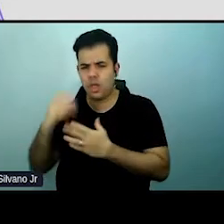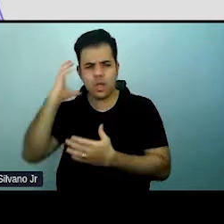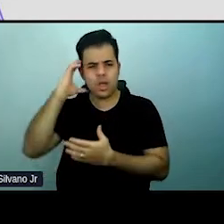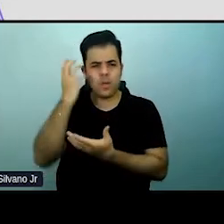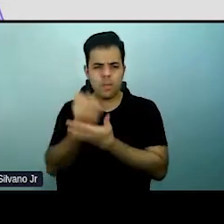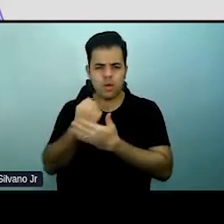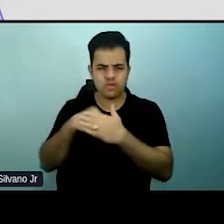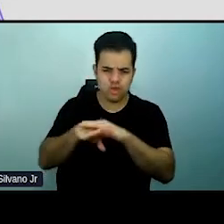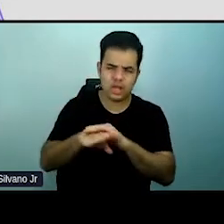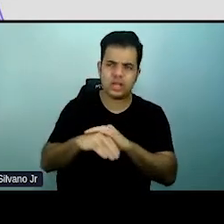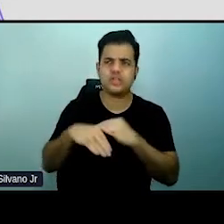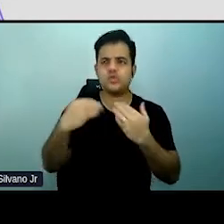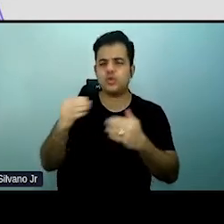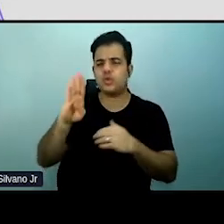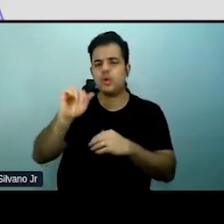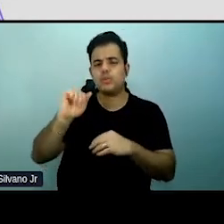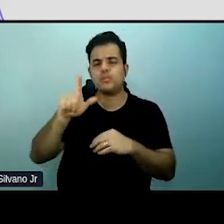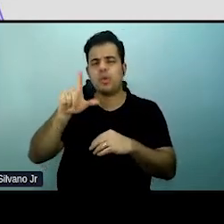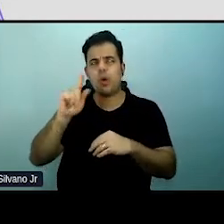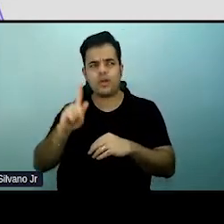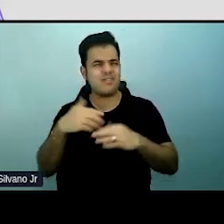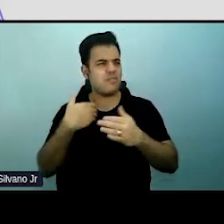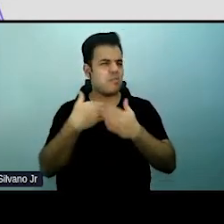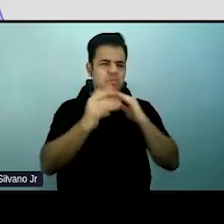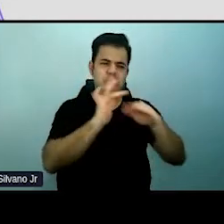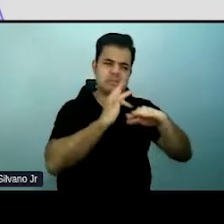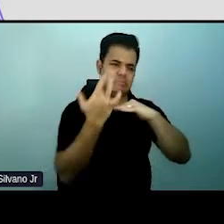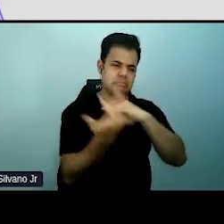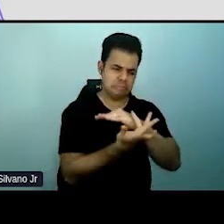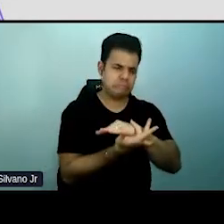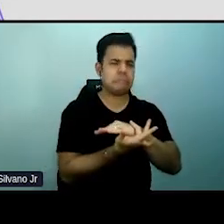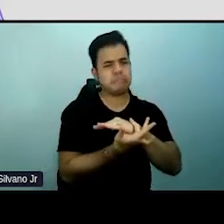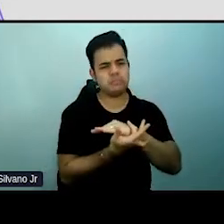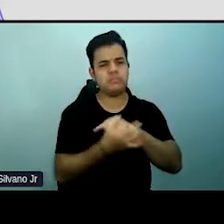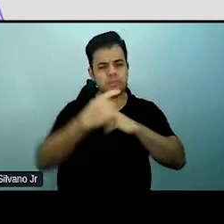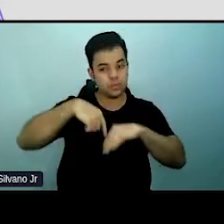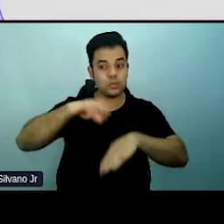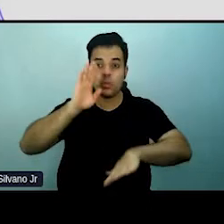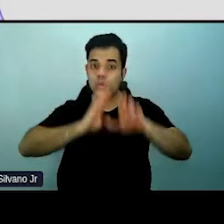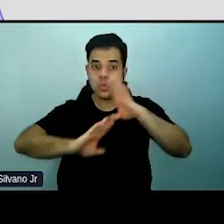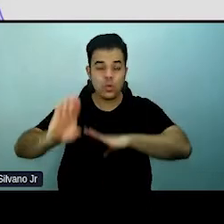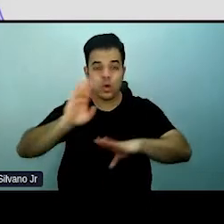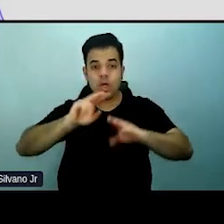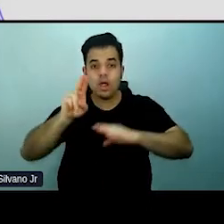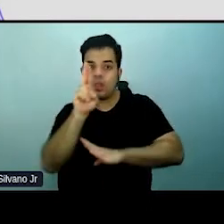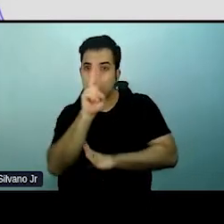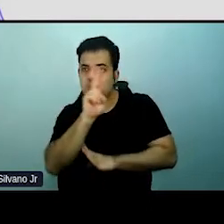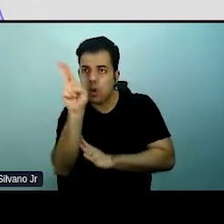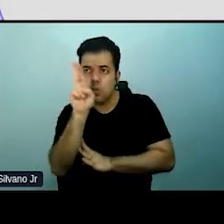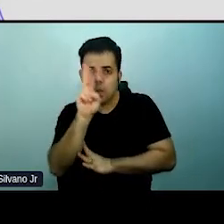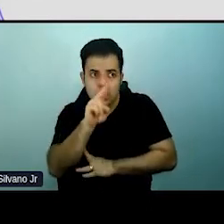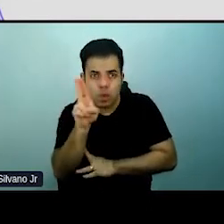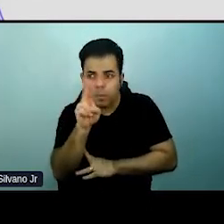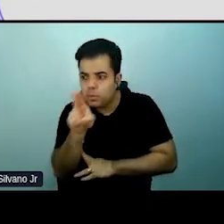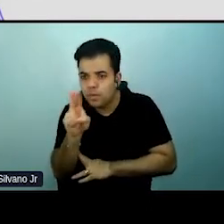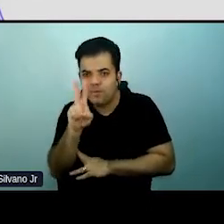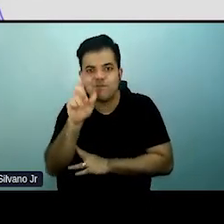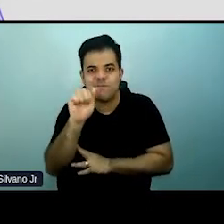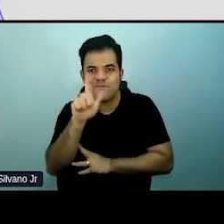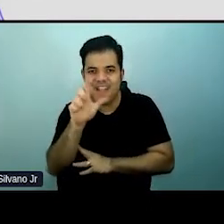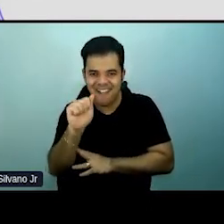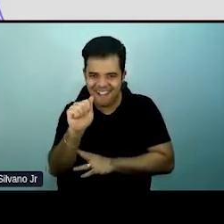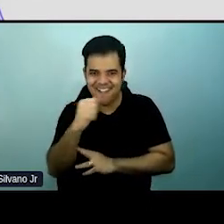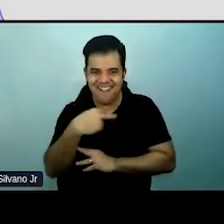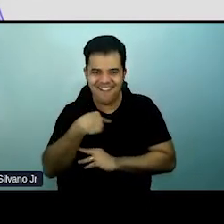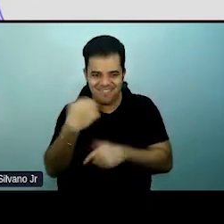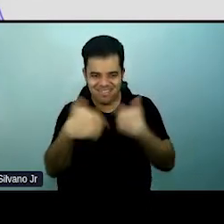nosso blog, para os nossos posts nas redes sociais. A gente tem um cuidado também na nomenclatura das nossas vagas,